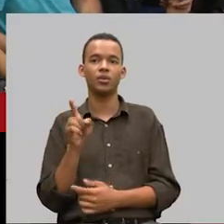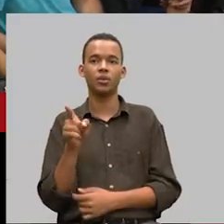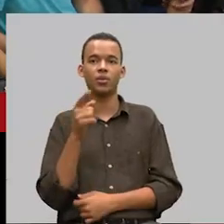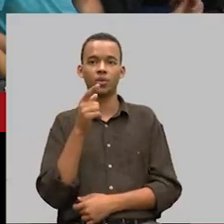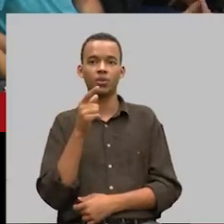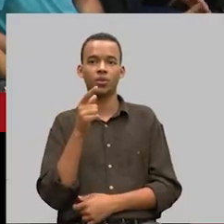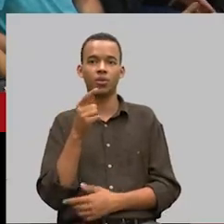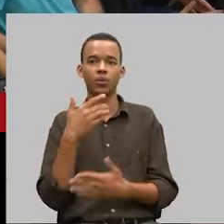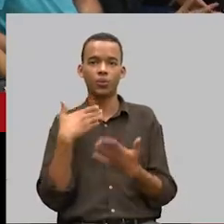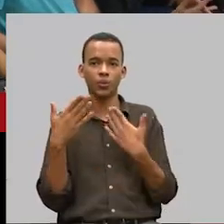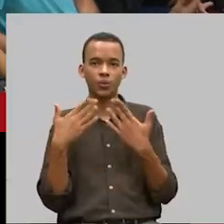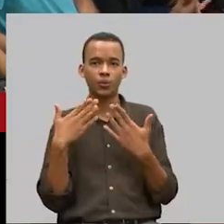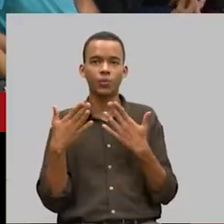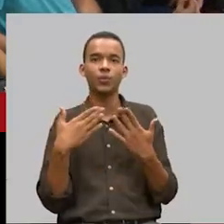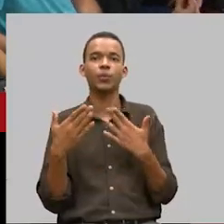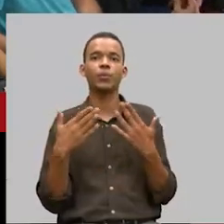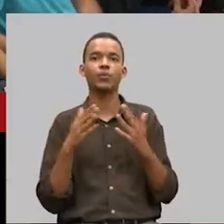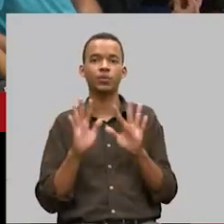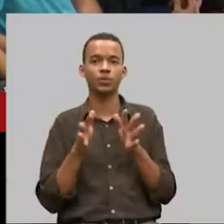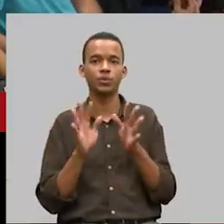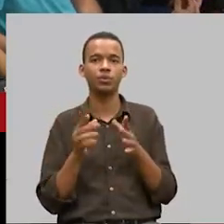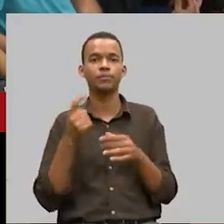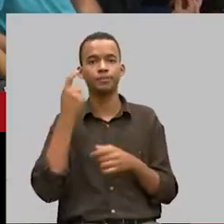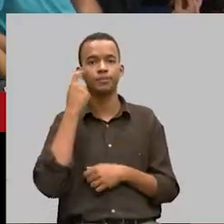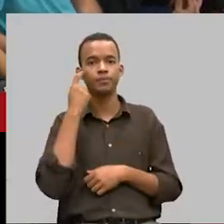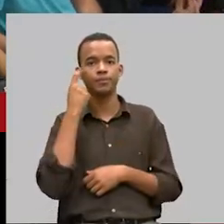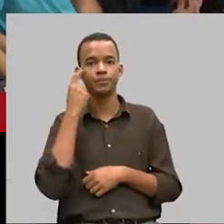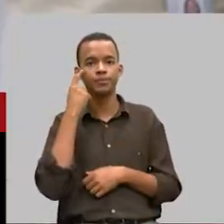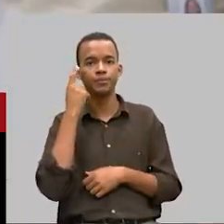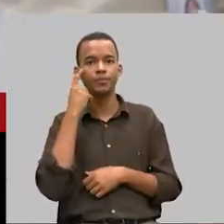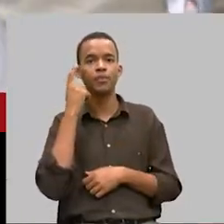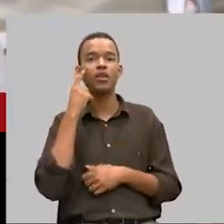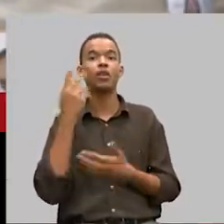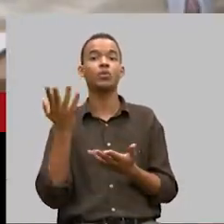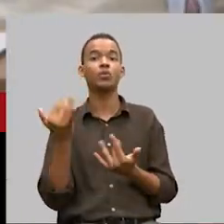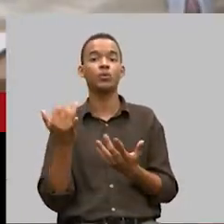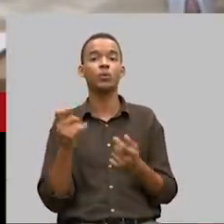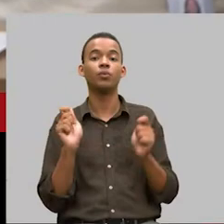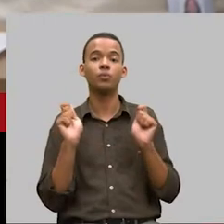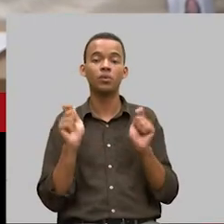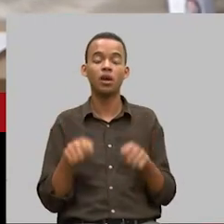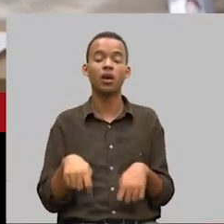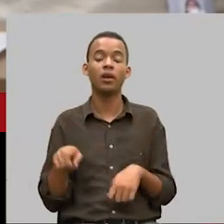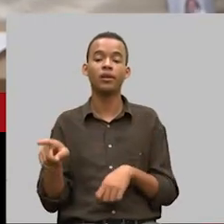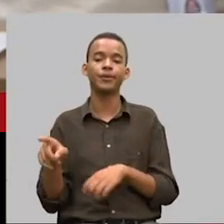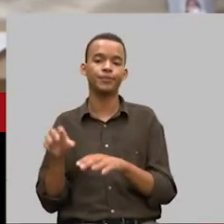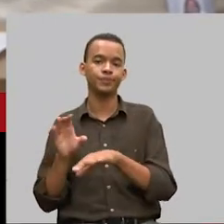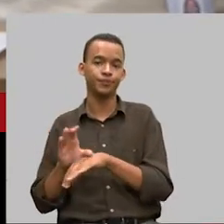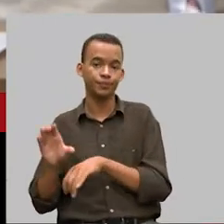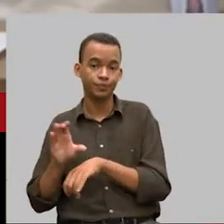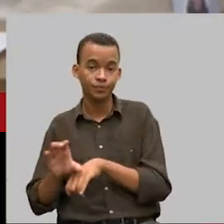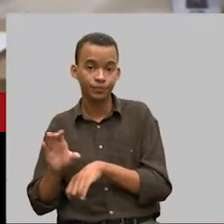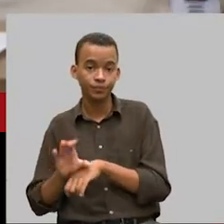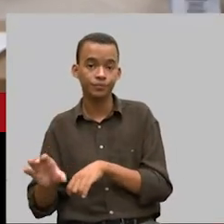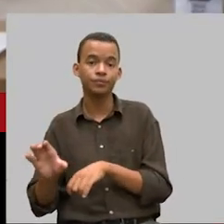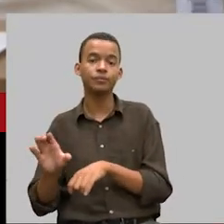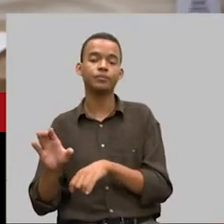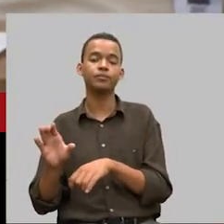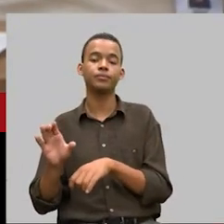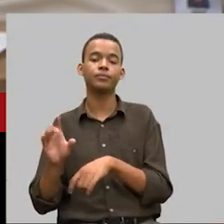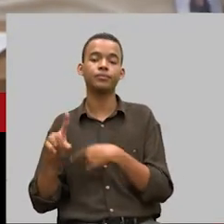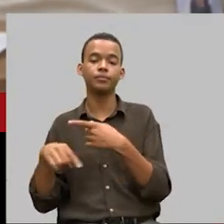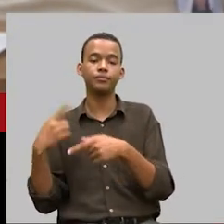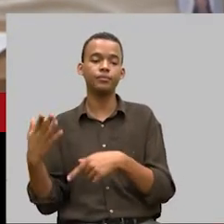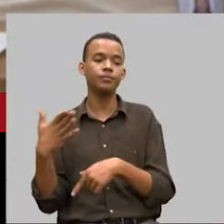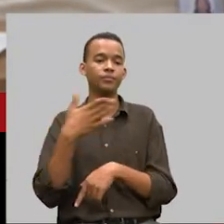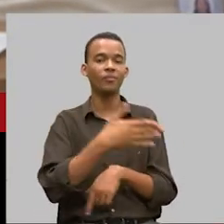Emater justamente pensando nisso para que esses jovens possam fazer os estágios nos espaços lá junto com nos escritórios locais